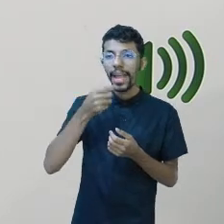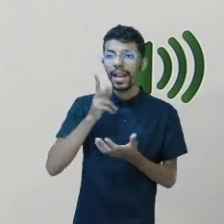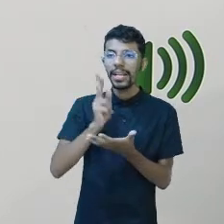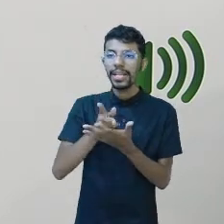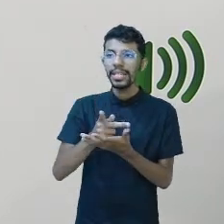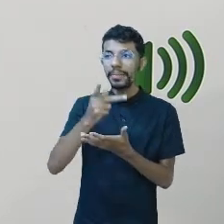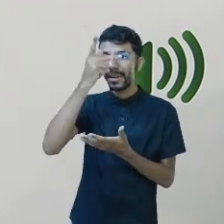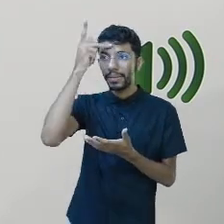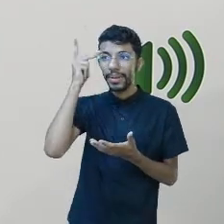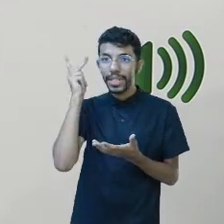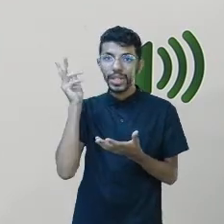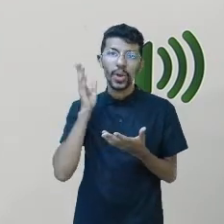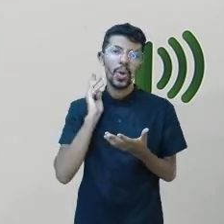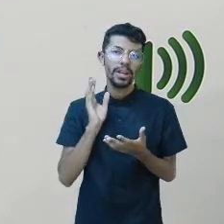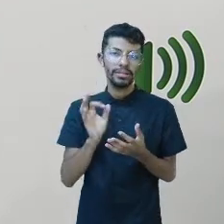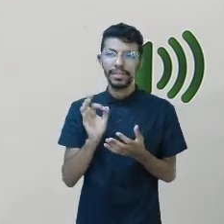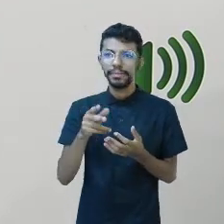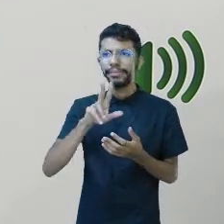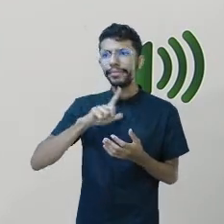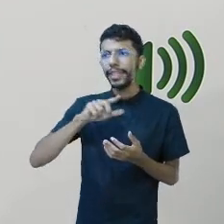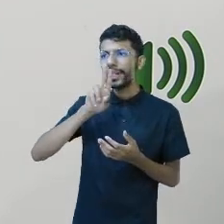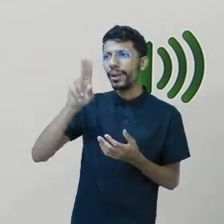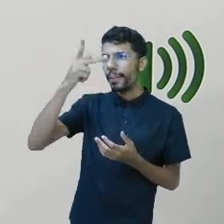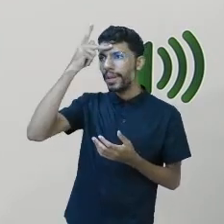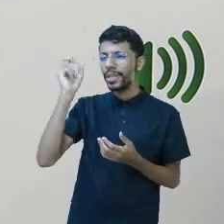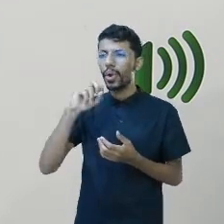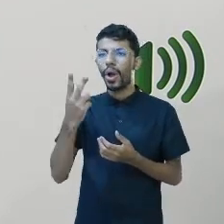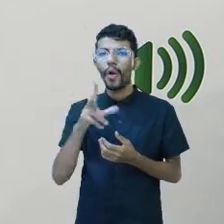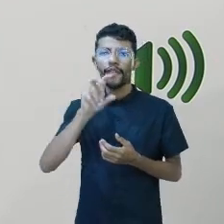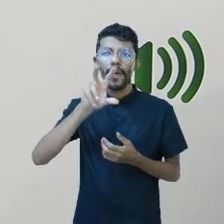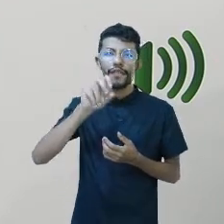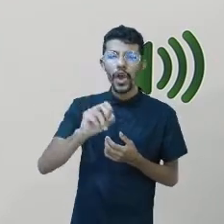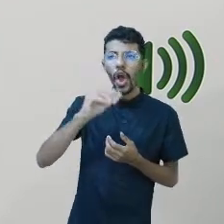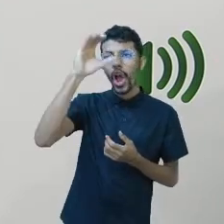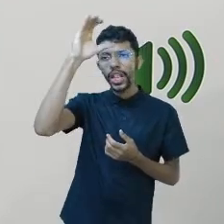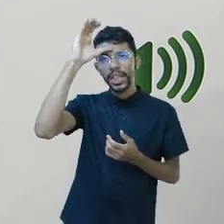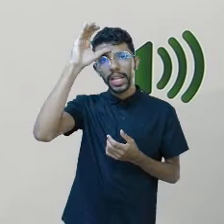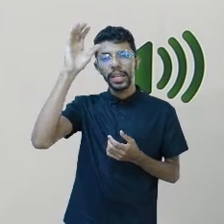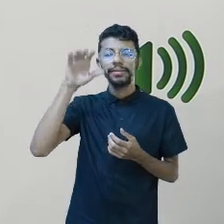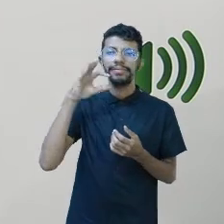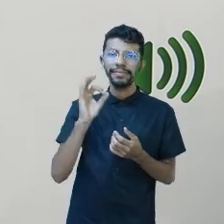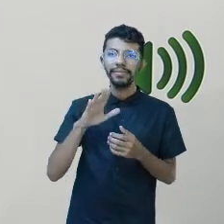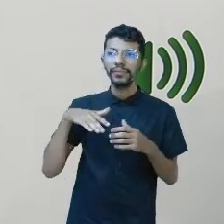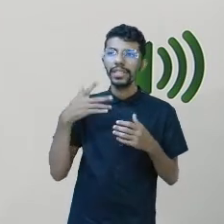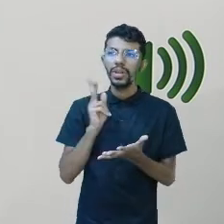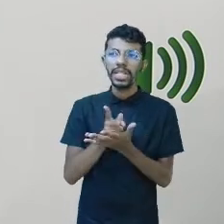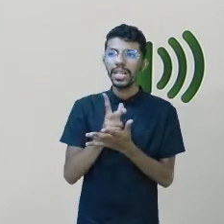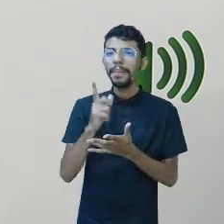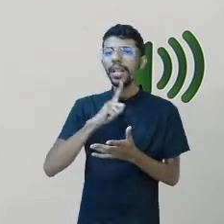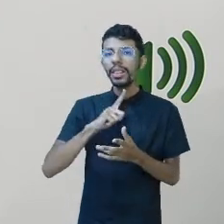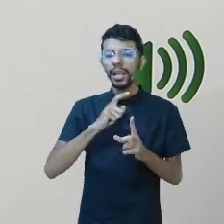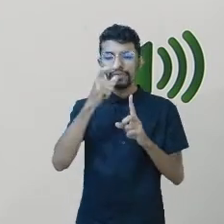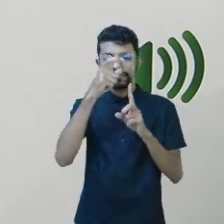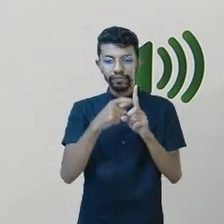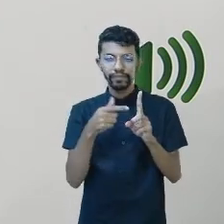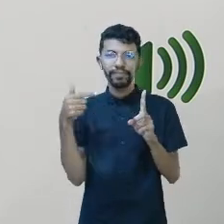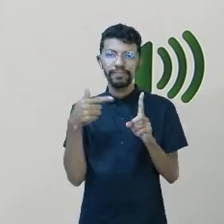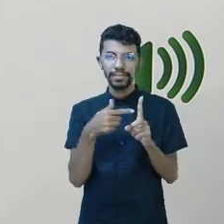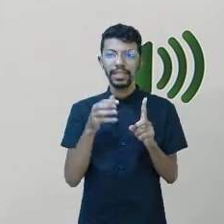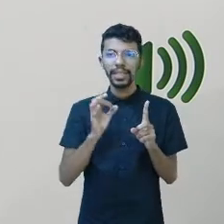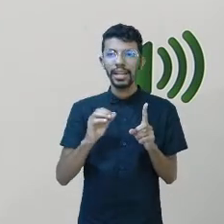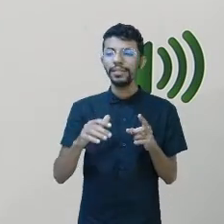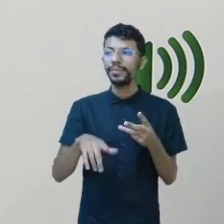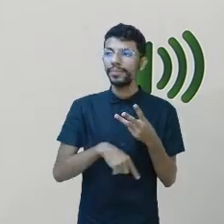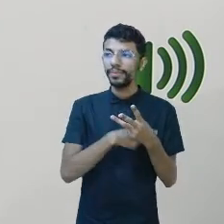nome, geralmente o nome de pessoas, ou então a avó, a tia, sempre tem uma personagem, não é? Que vai no final fazer com que a gente venha